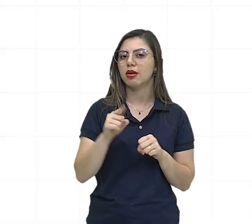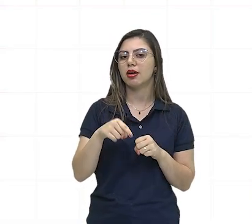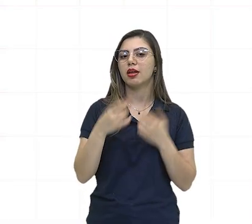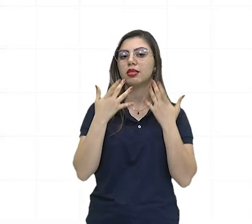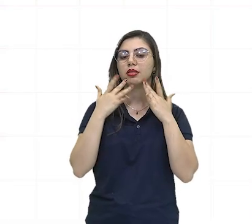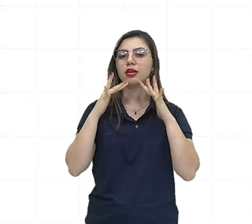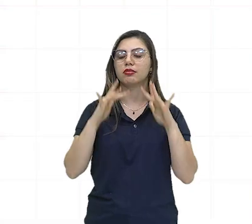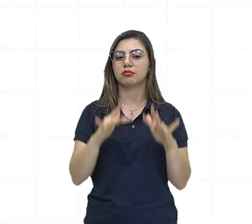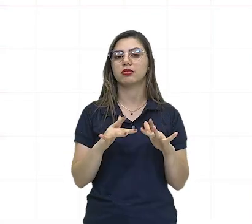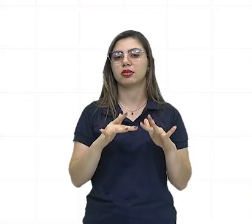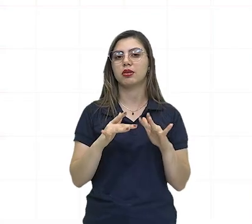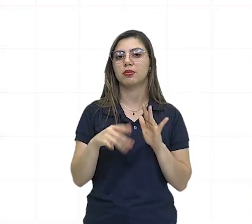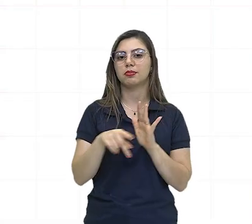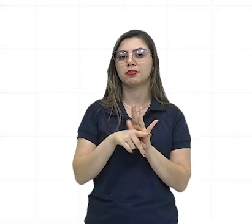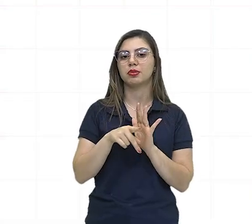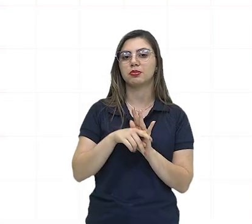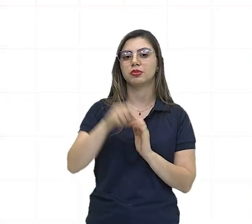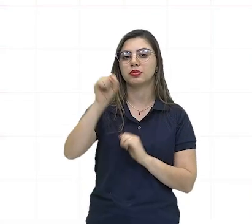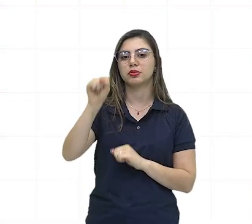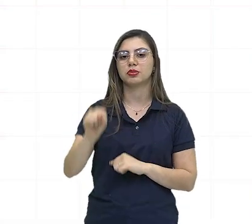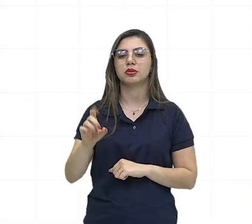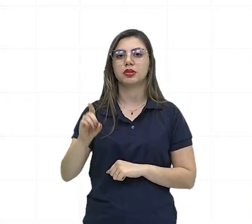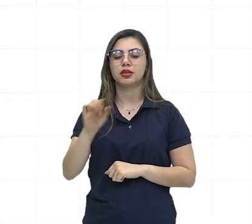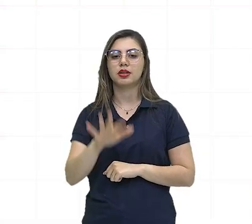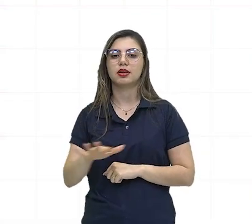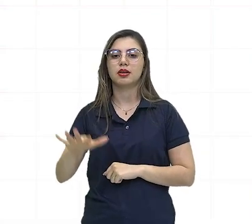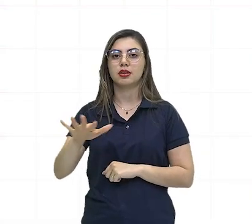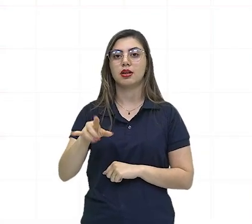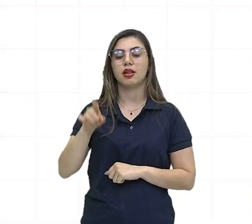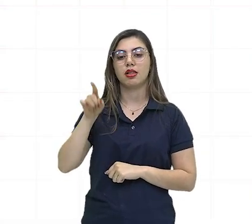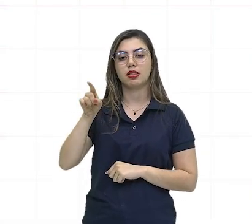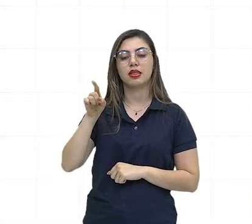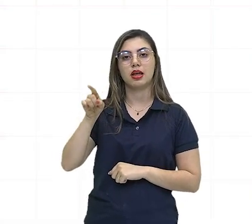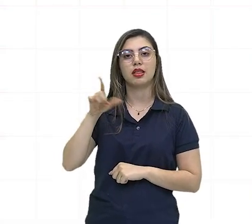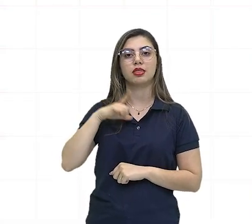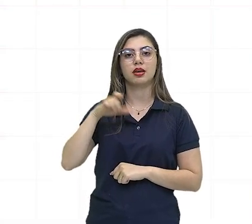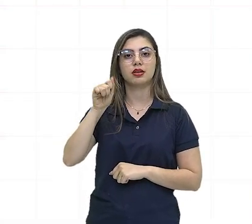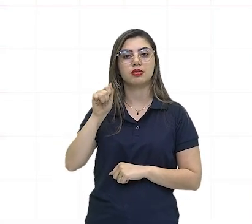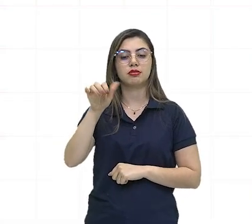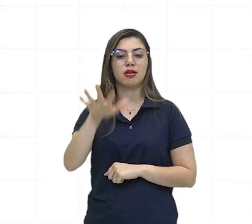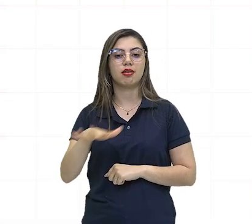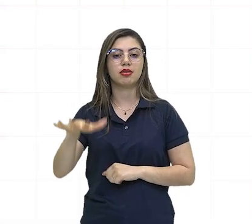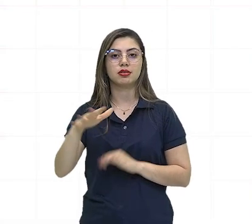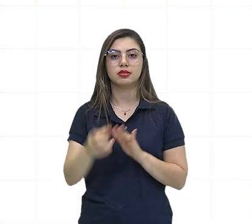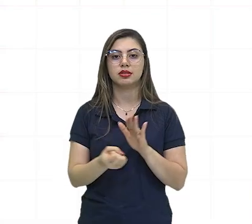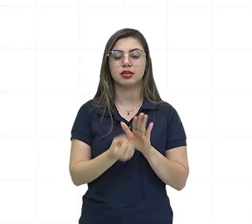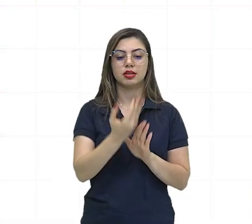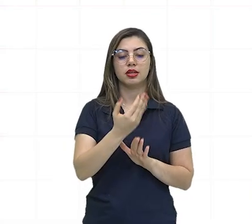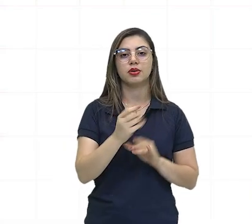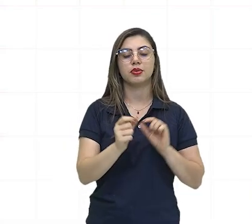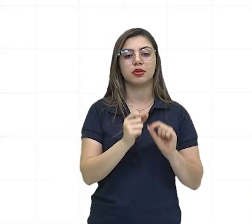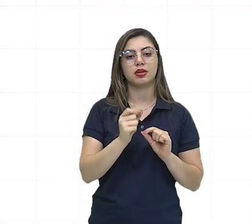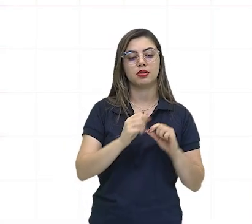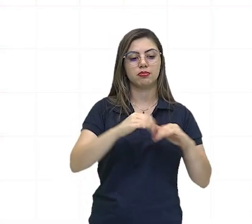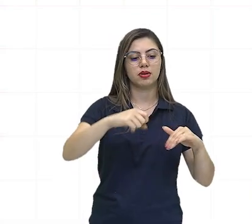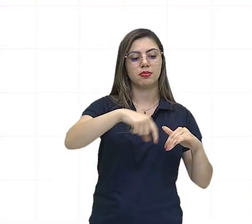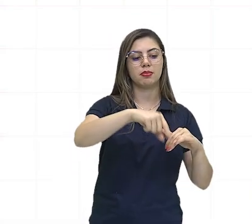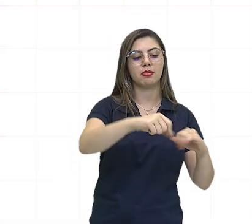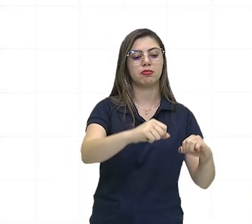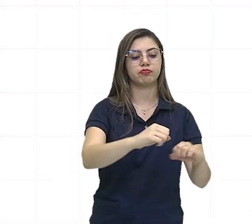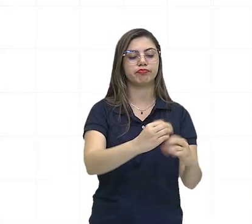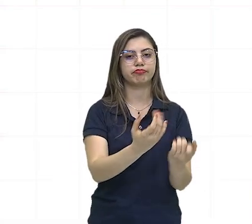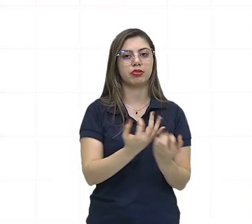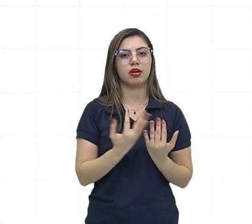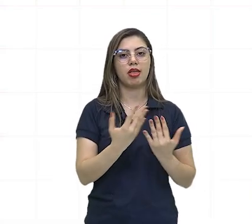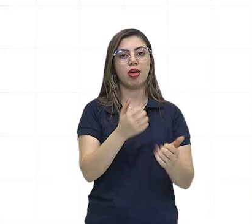Asiático, onde nós temos ali a produção de arroz, né, que nós chamamos de rizicultura.